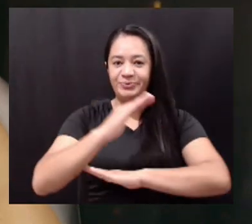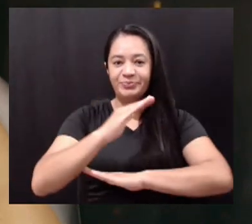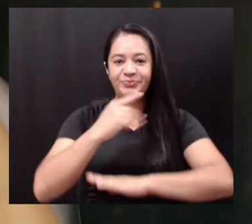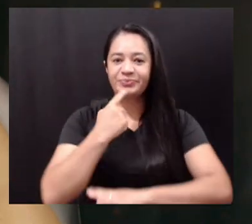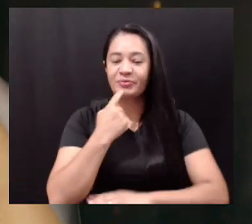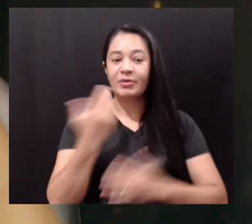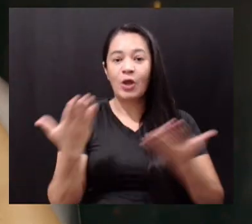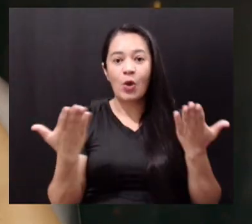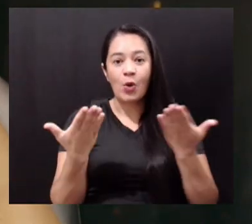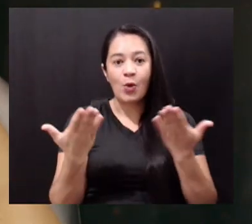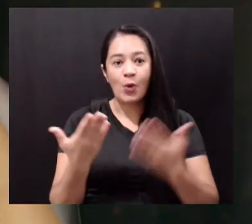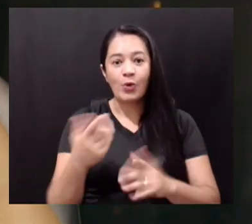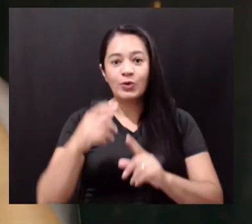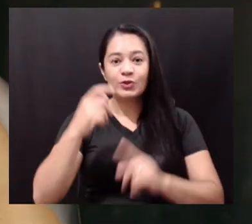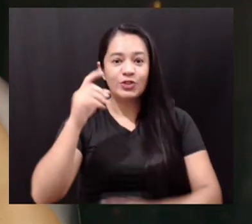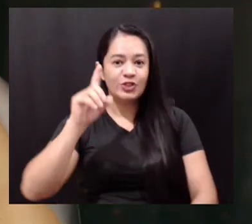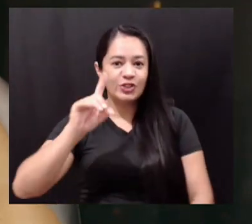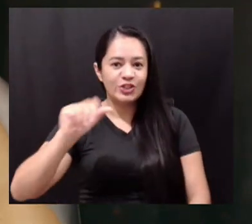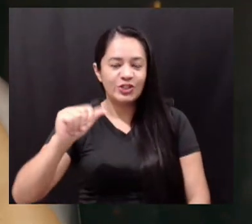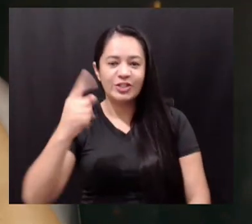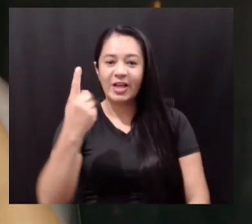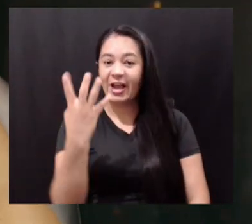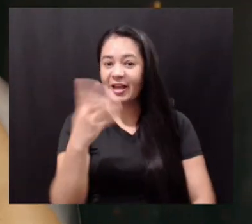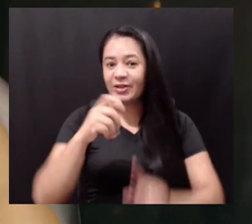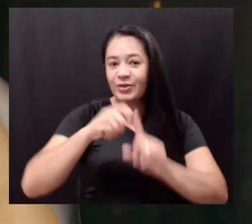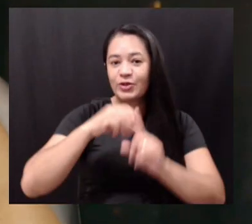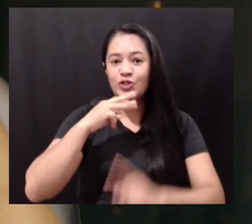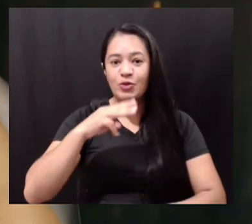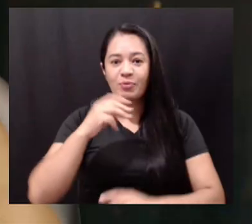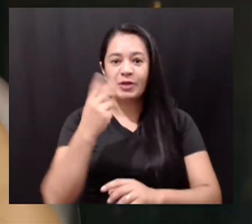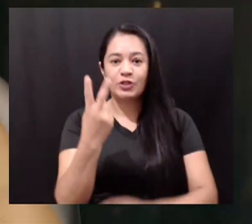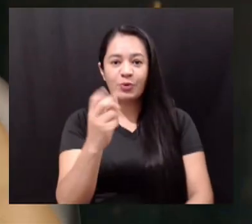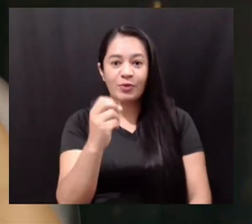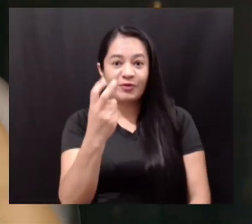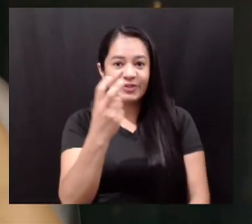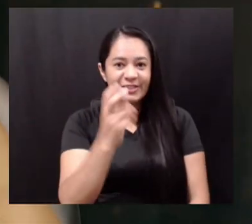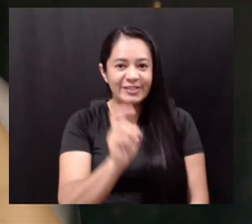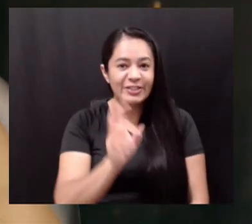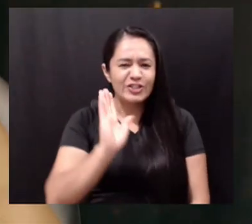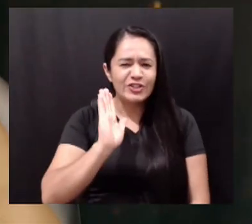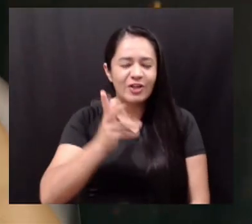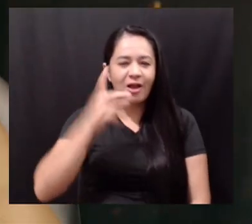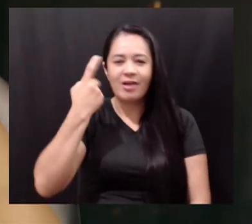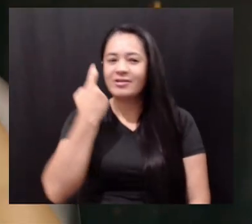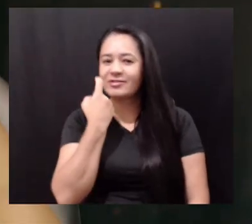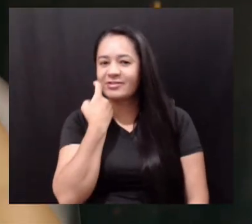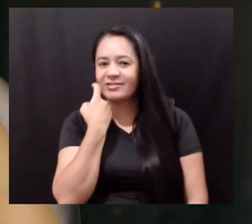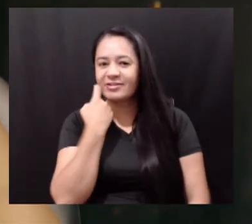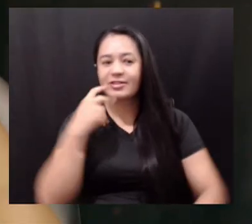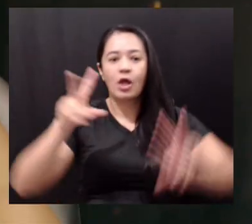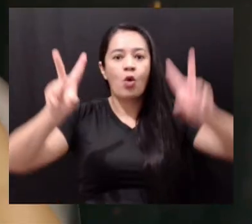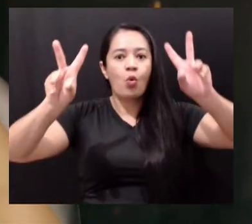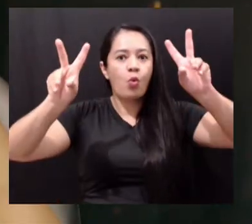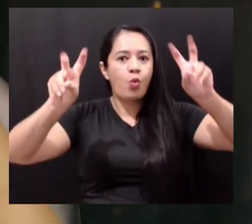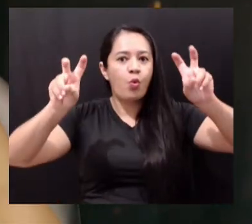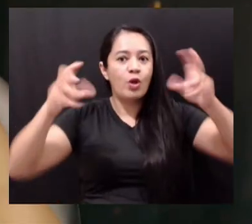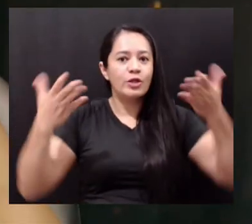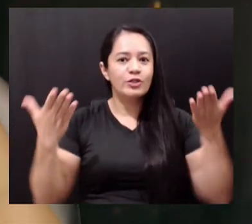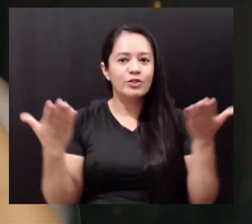de março de 2025, já é sexta-feira. E o tema do nosso Estúdio Câmara de hoje é